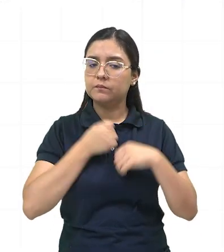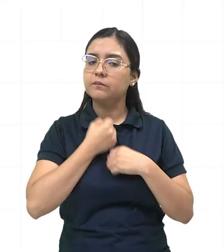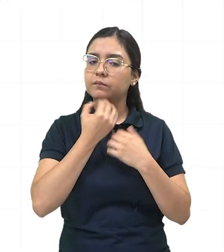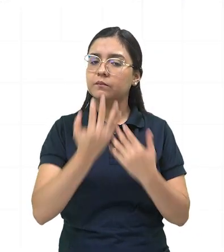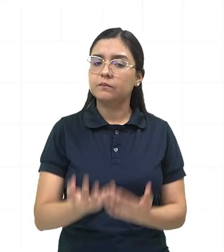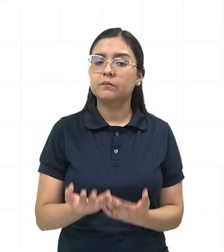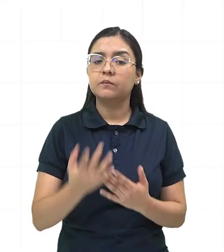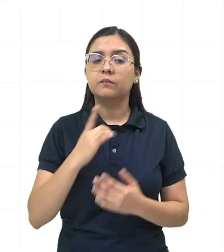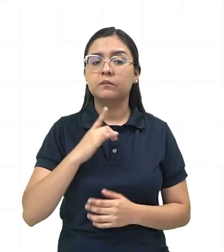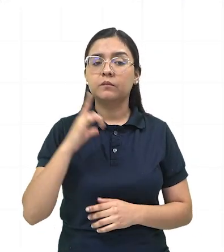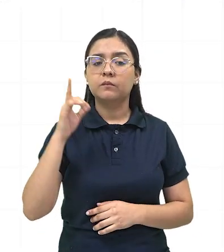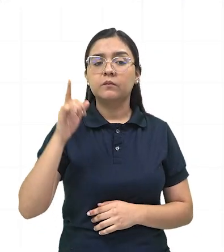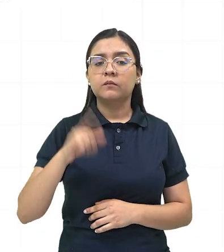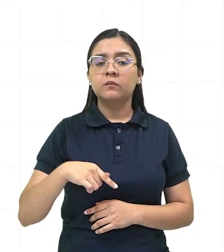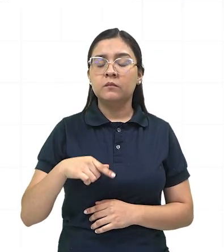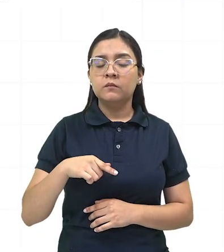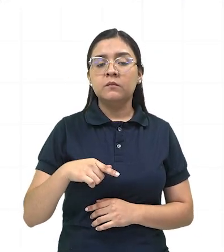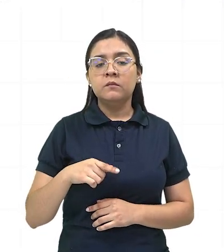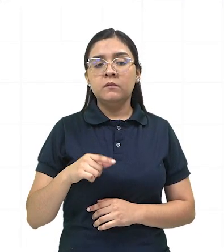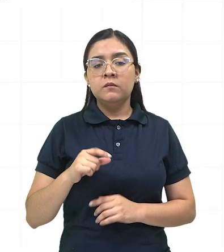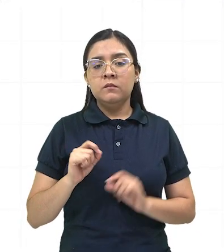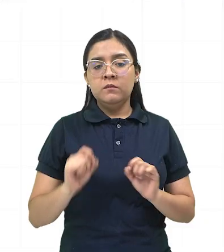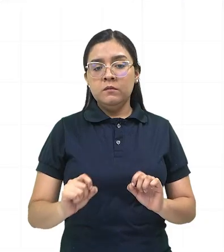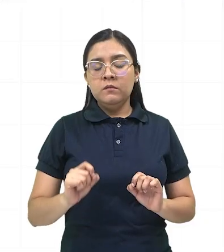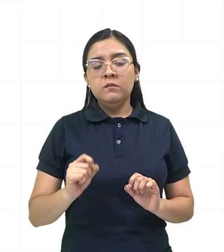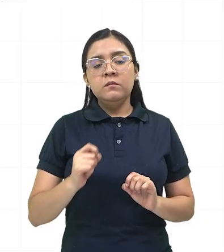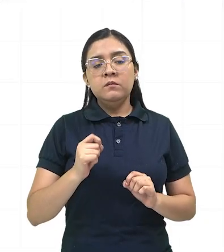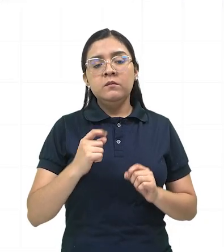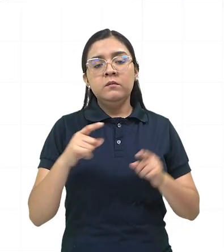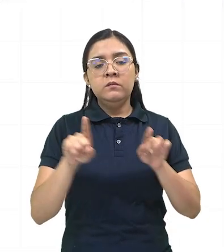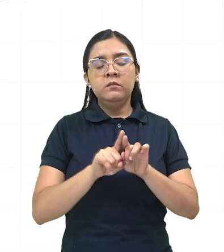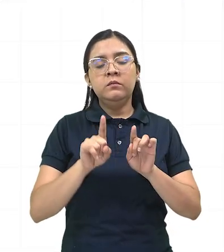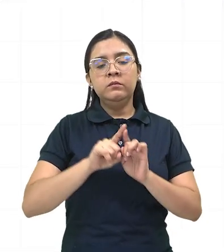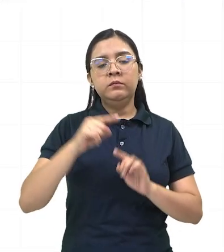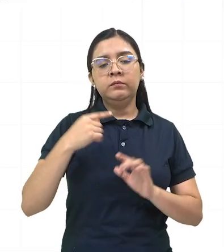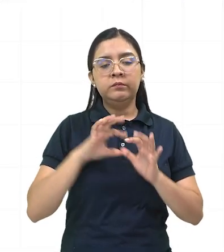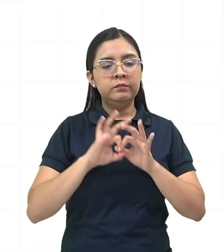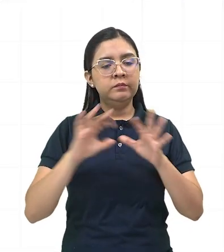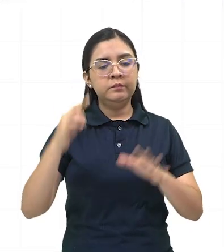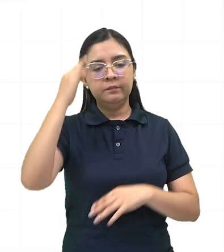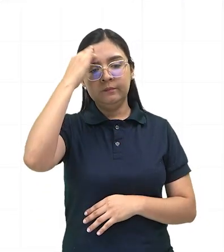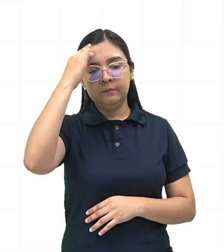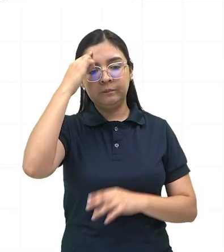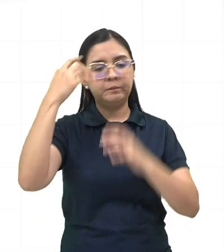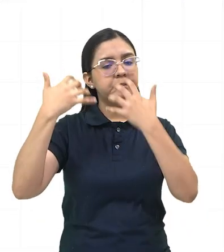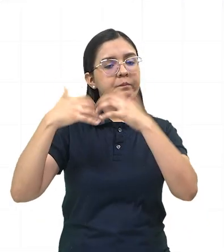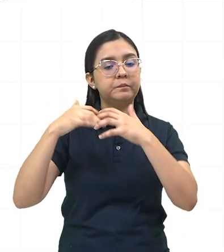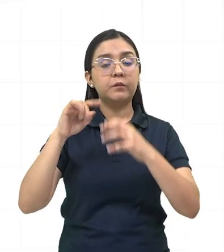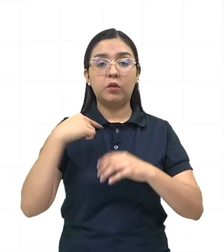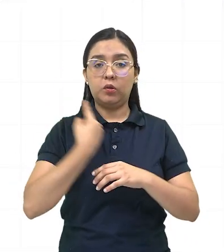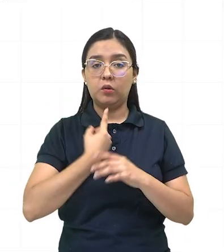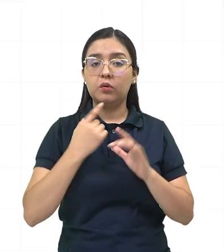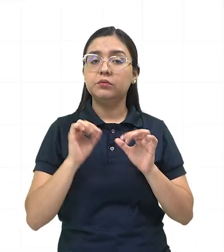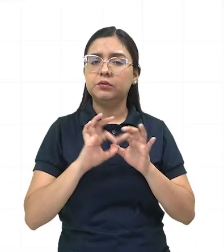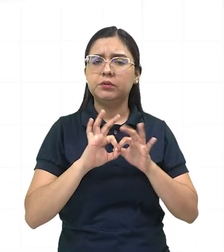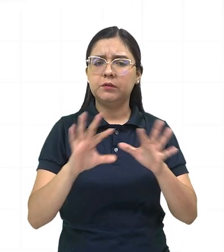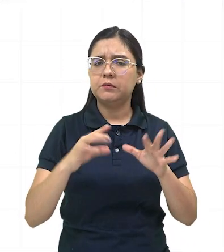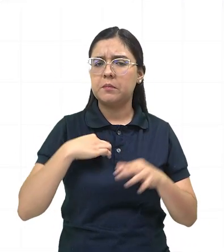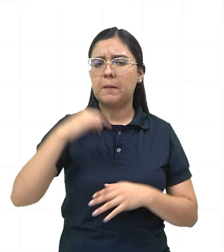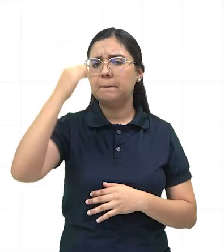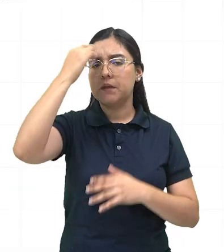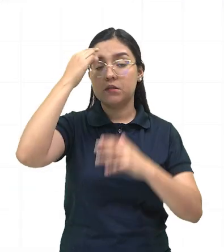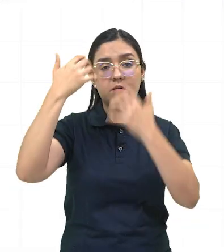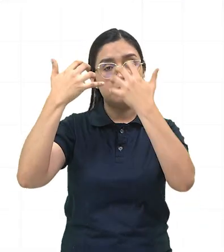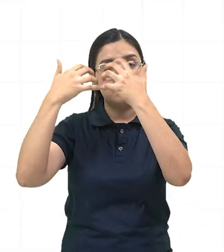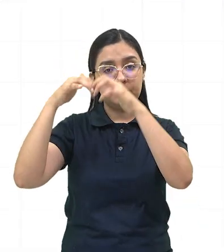uma forma de manifestar nossa liberdade de pensamento. Nós somos livres para pensar,